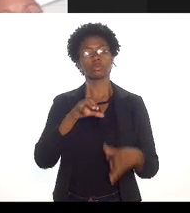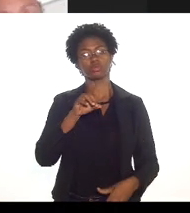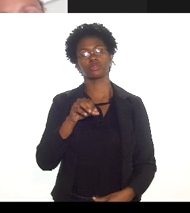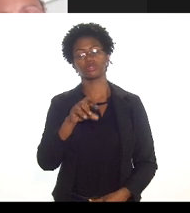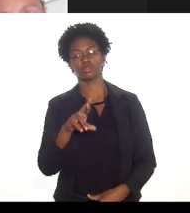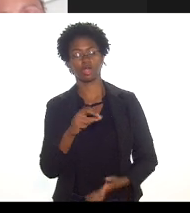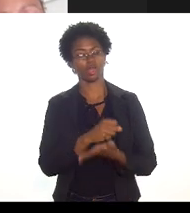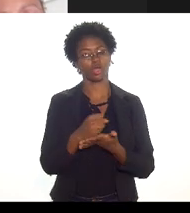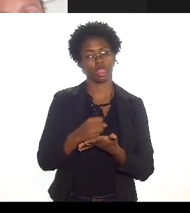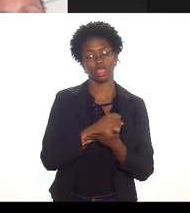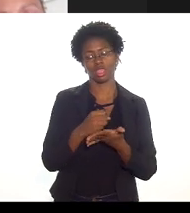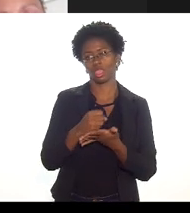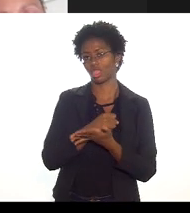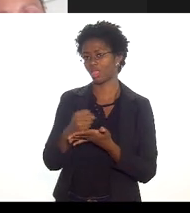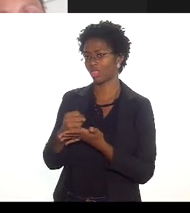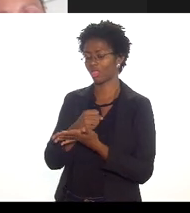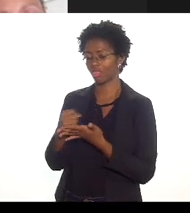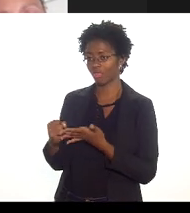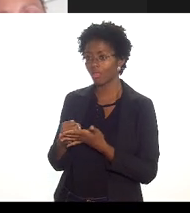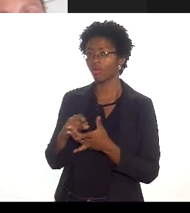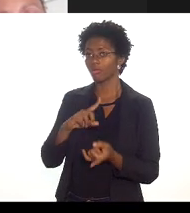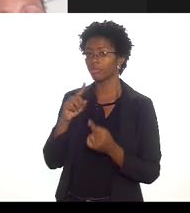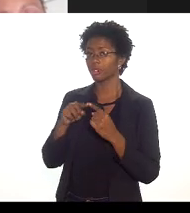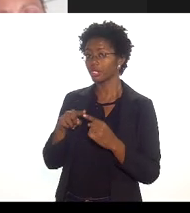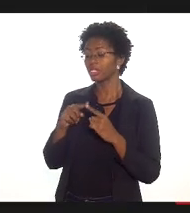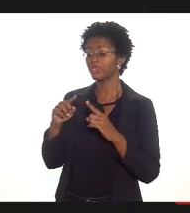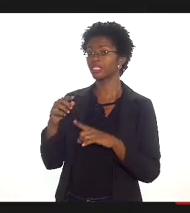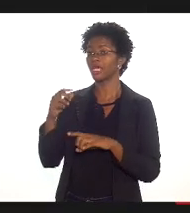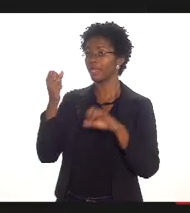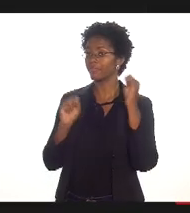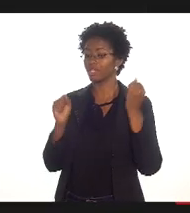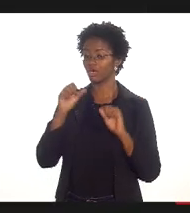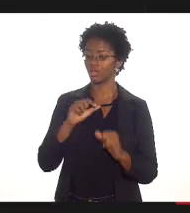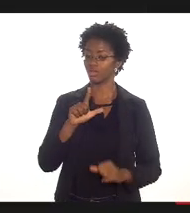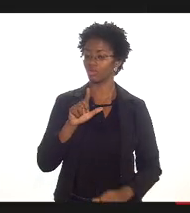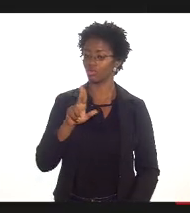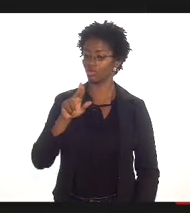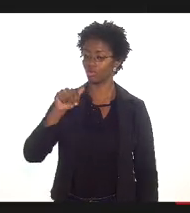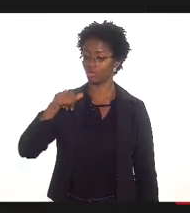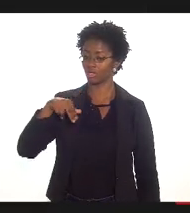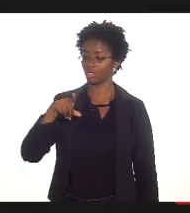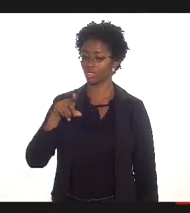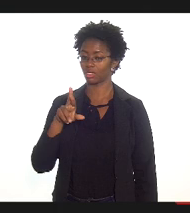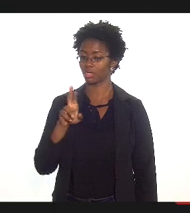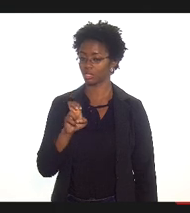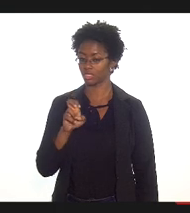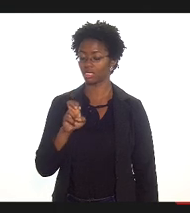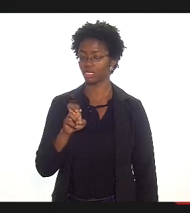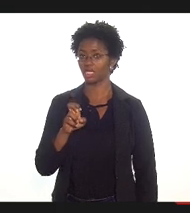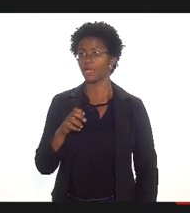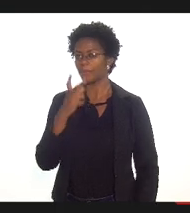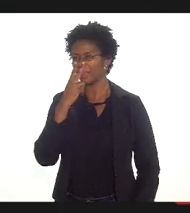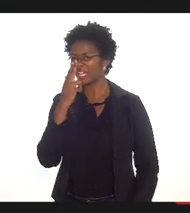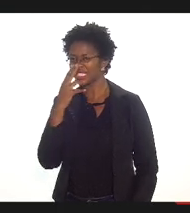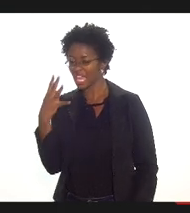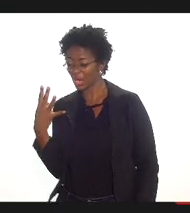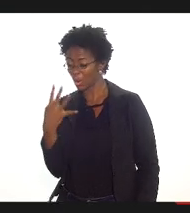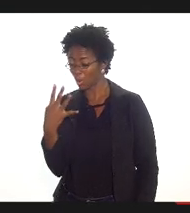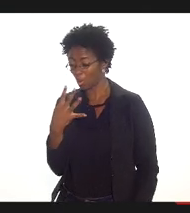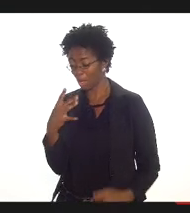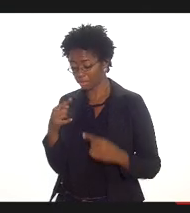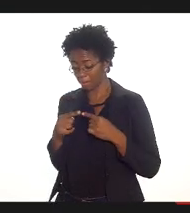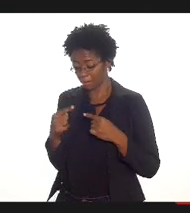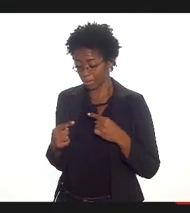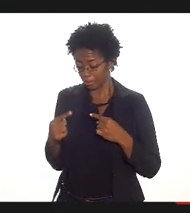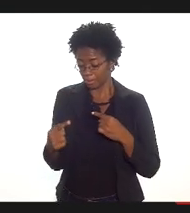contratação através da firma Luandre, ou seja, é a quarteirização da relação de trabalho que nós estamos